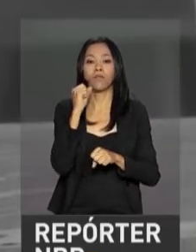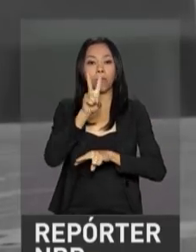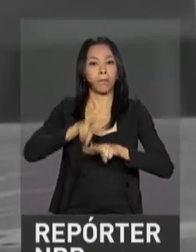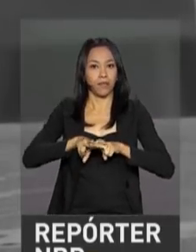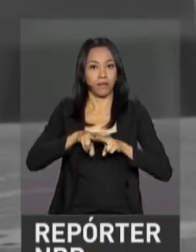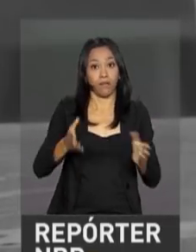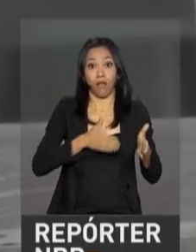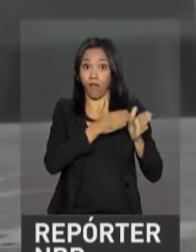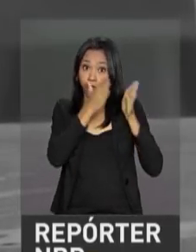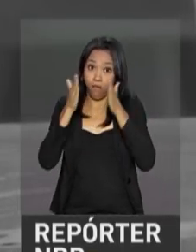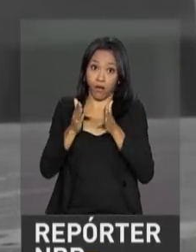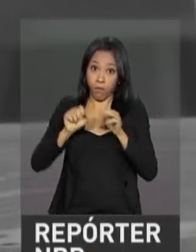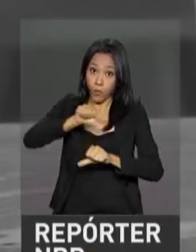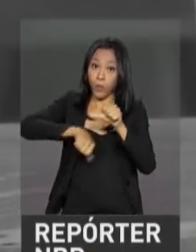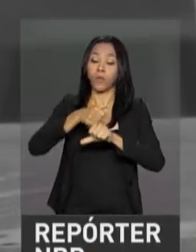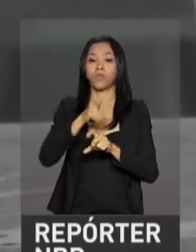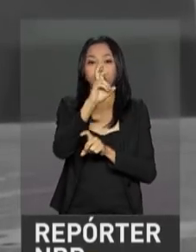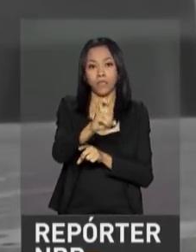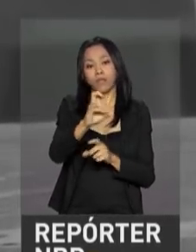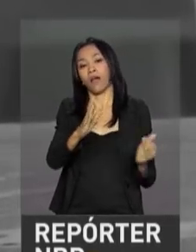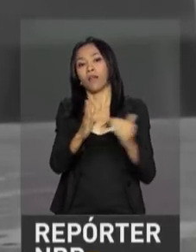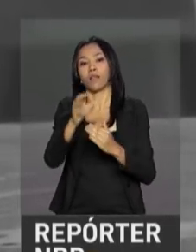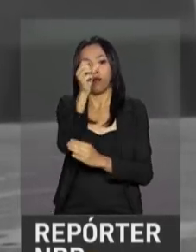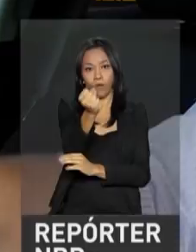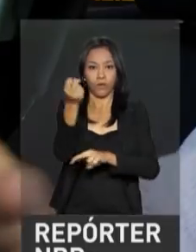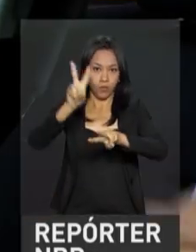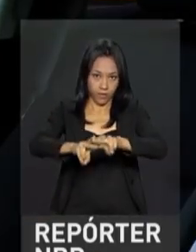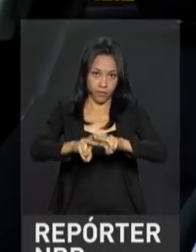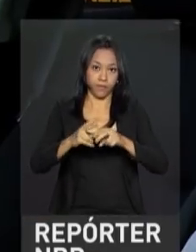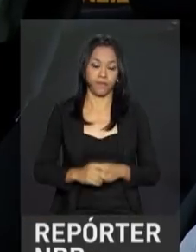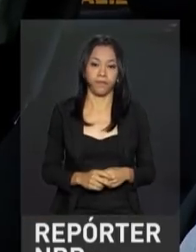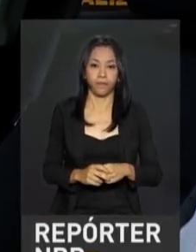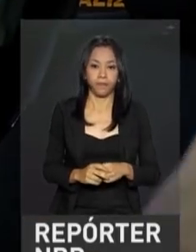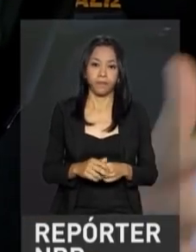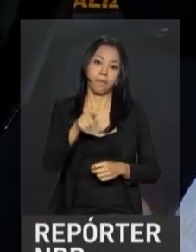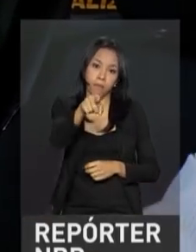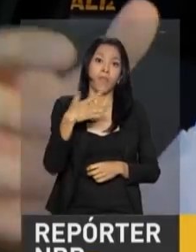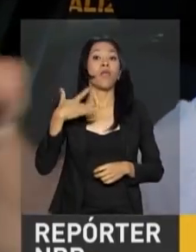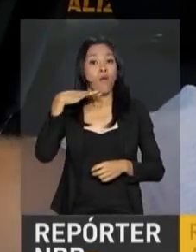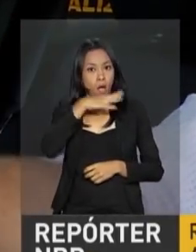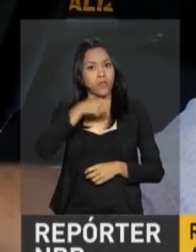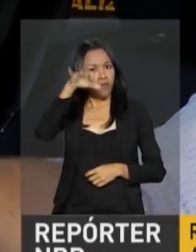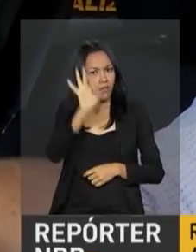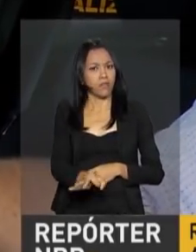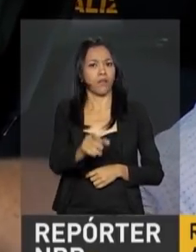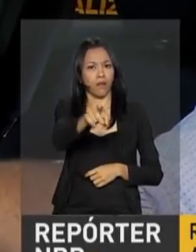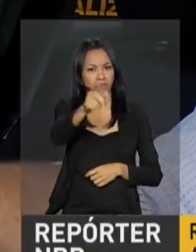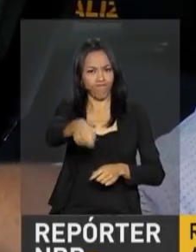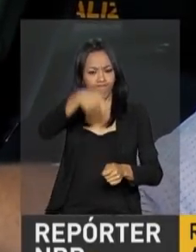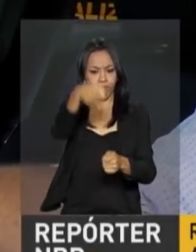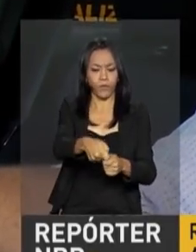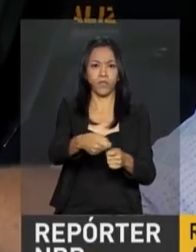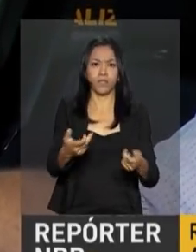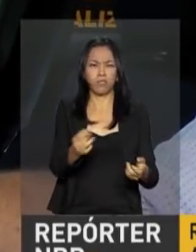a punição passa a variar de cinco a oito anos de prisão acho que essa inclusive a forma correta de se incluir ao invés de